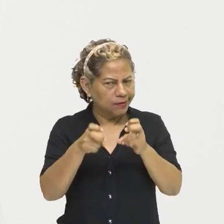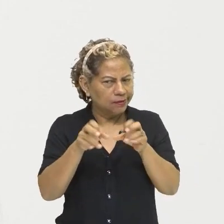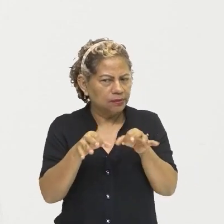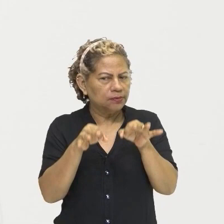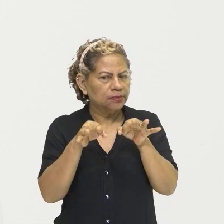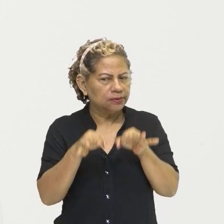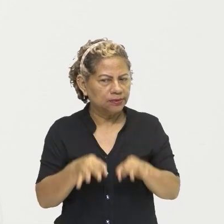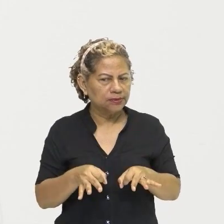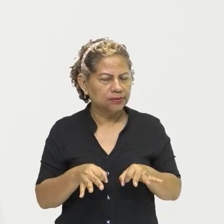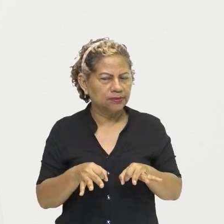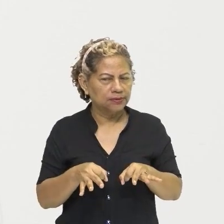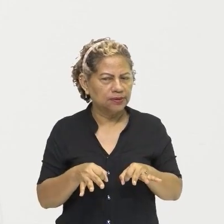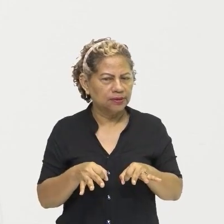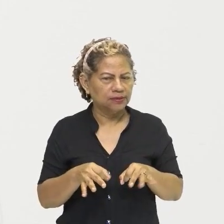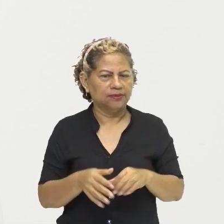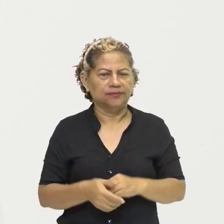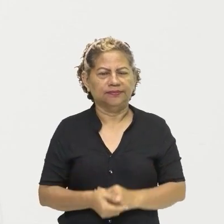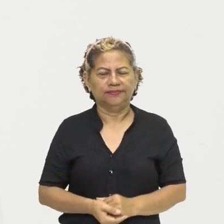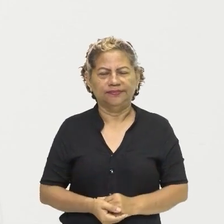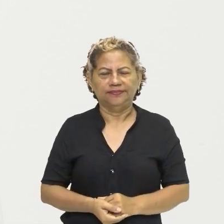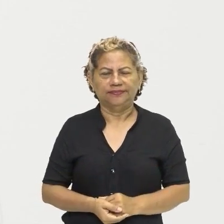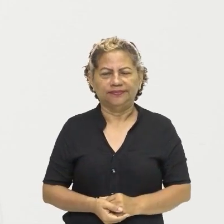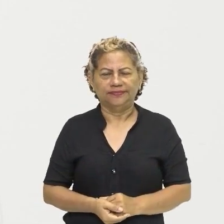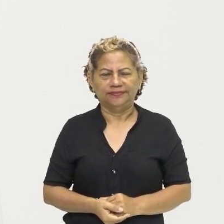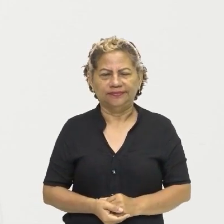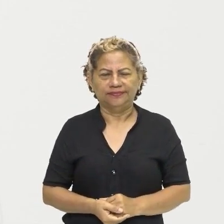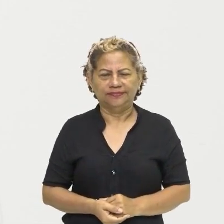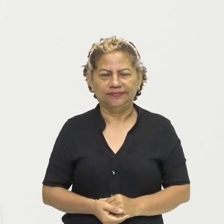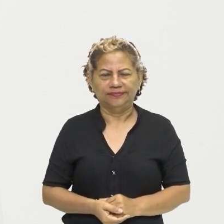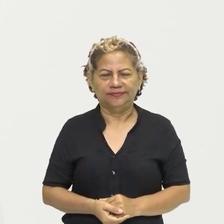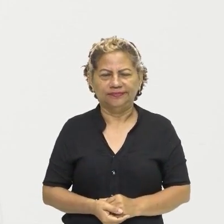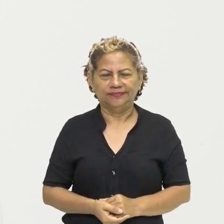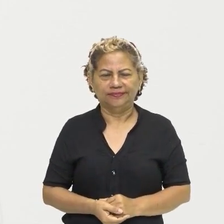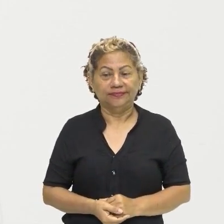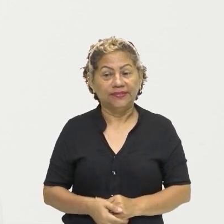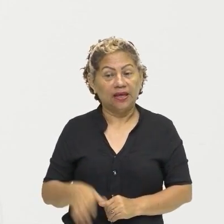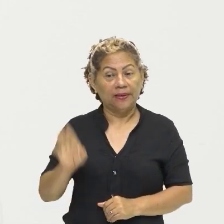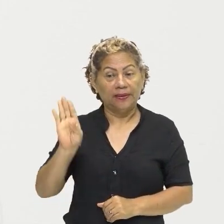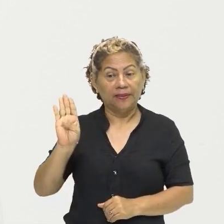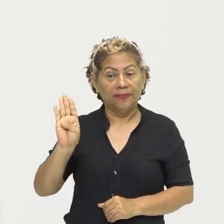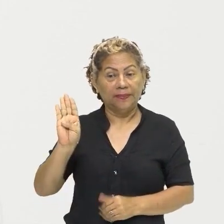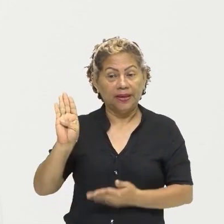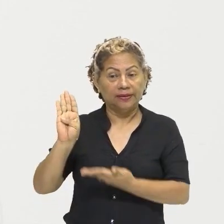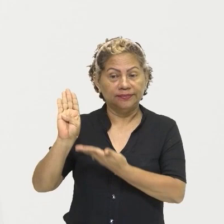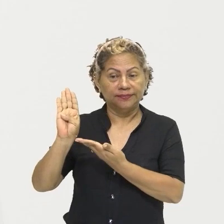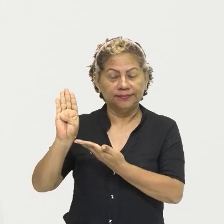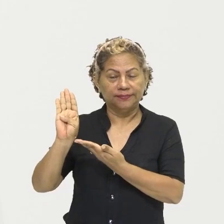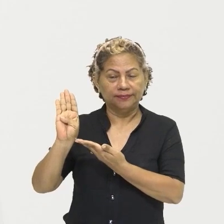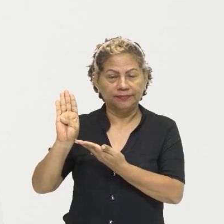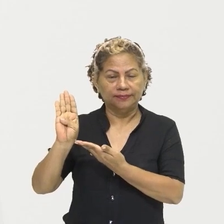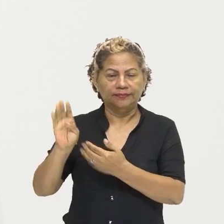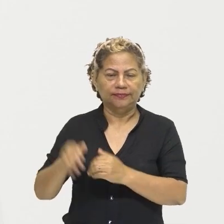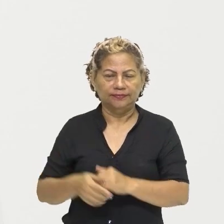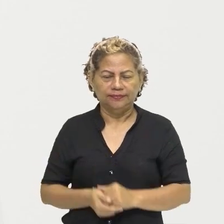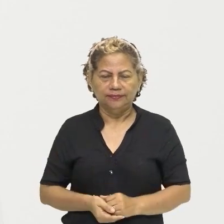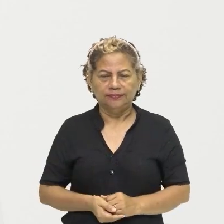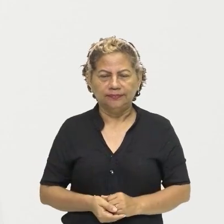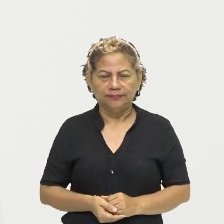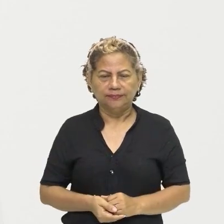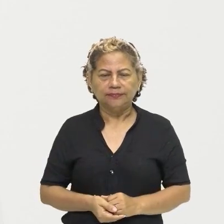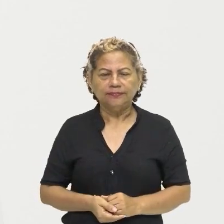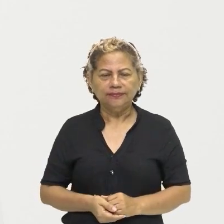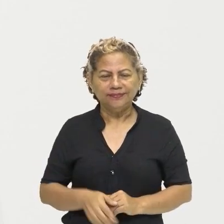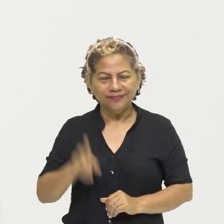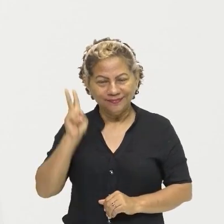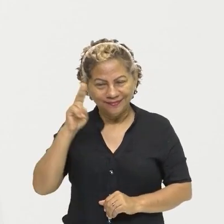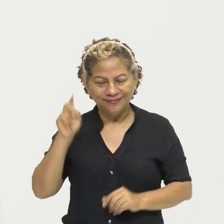já identificaram a resposta correta. A resposta correta, então, é a letra B. As órbitas são